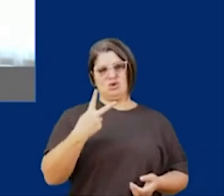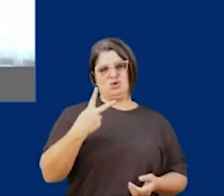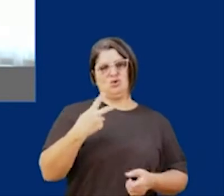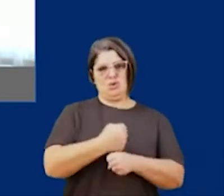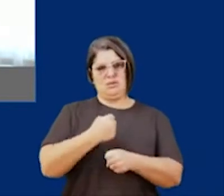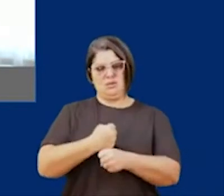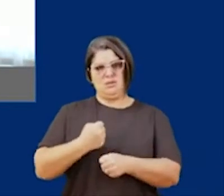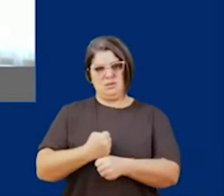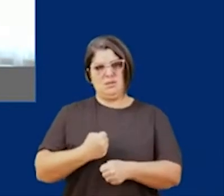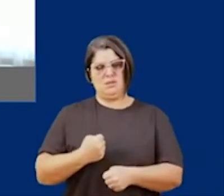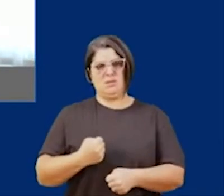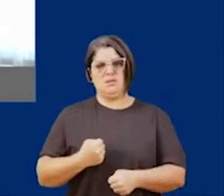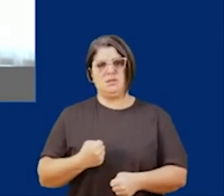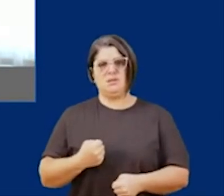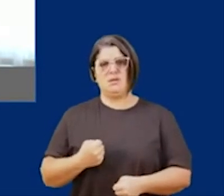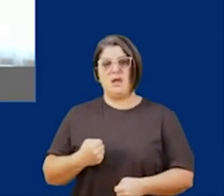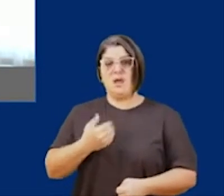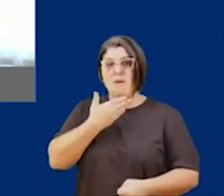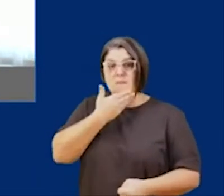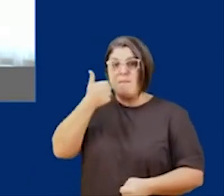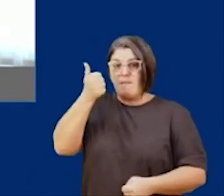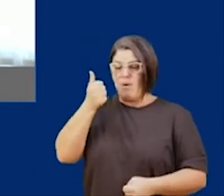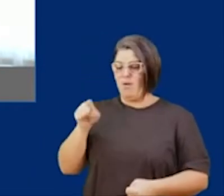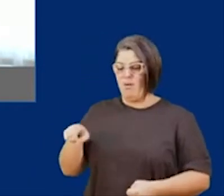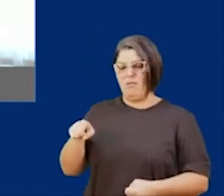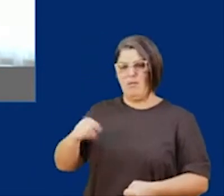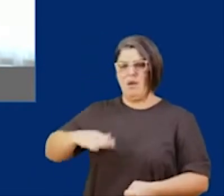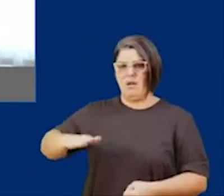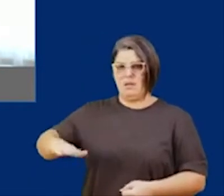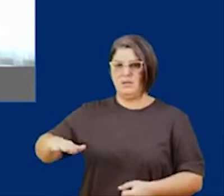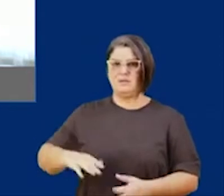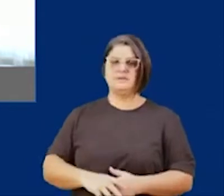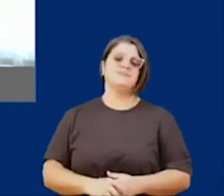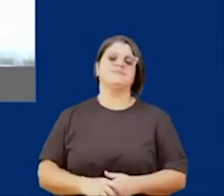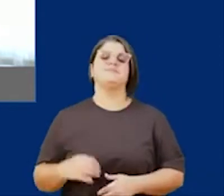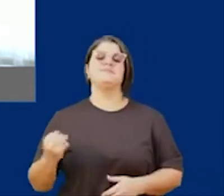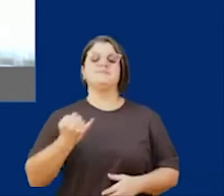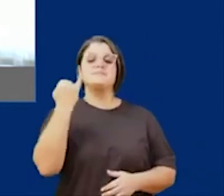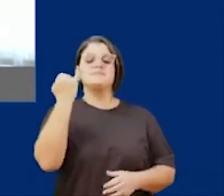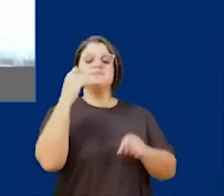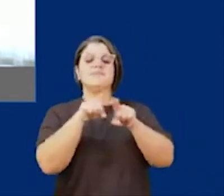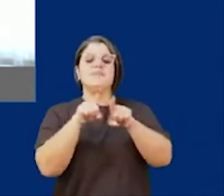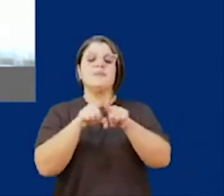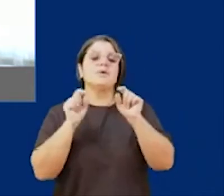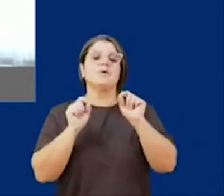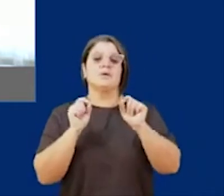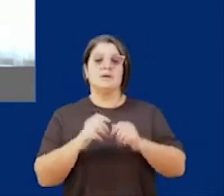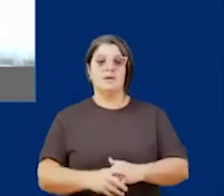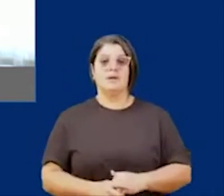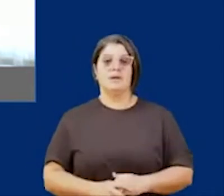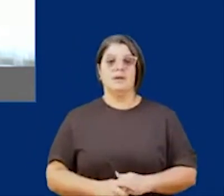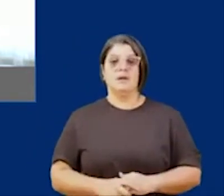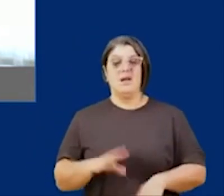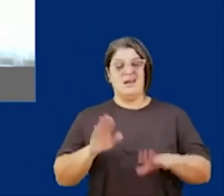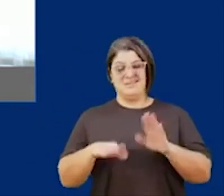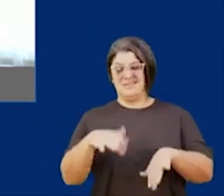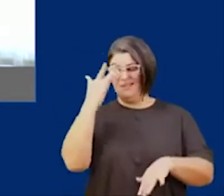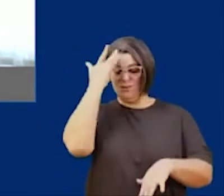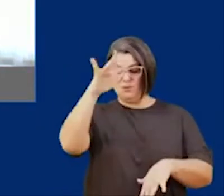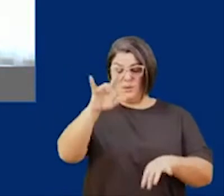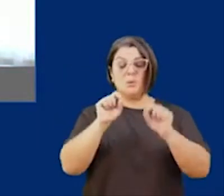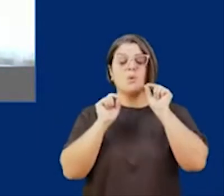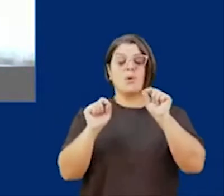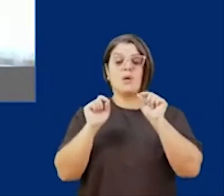a gente faz para a criança, né? Uma outra coisa também importante que algumas pessoas não sabem é